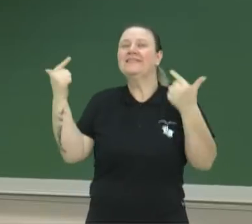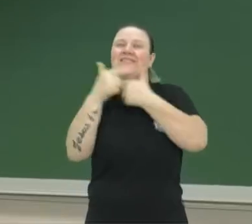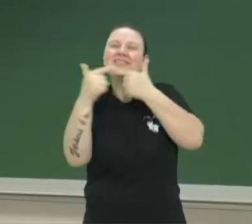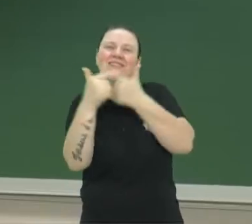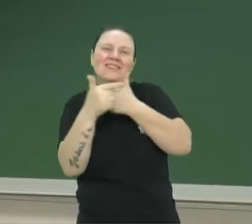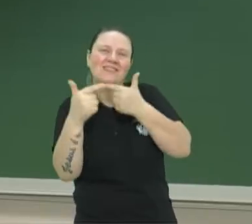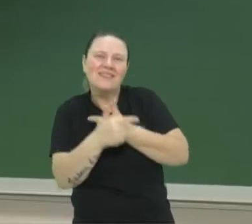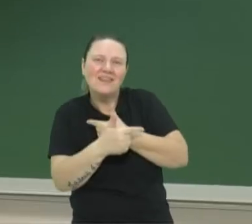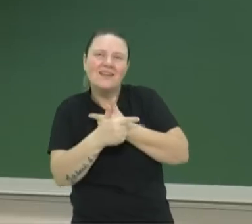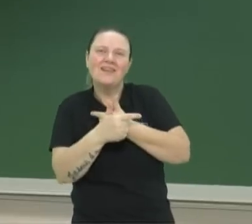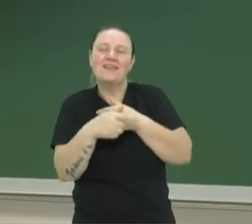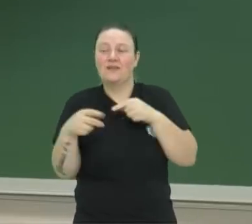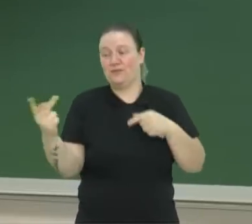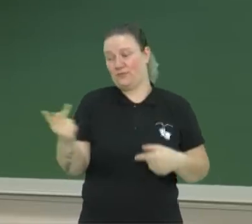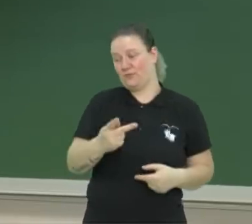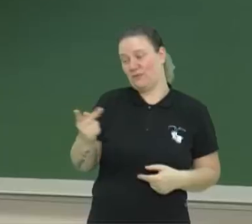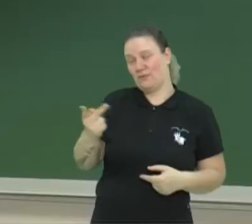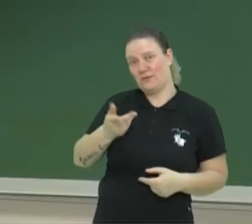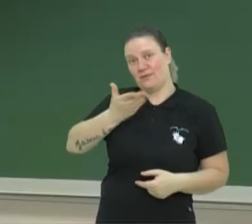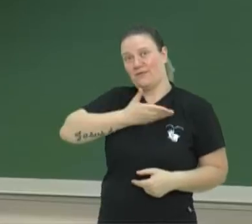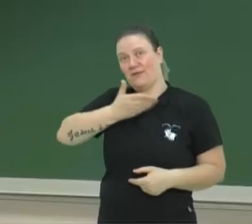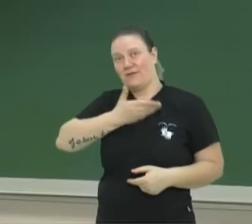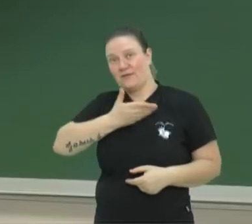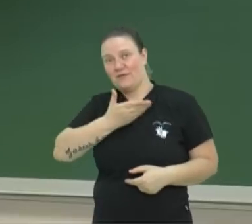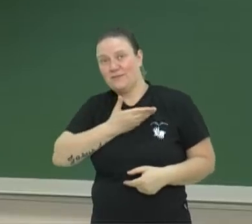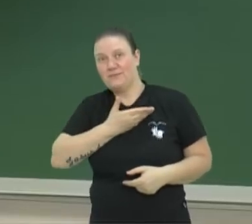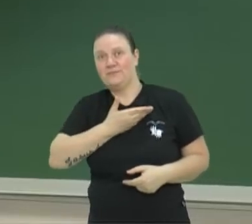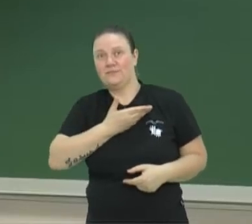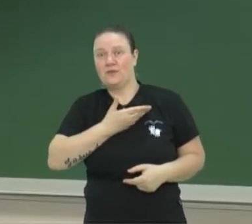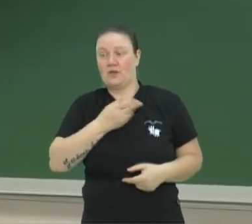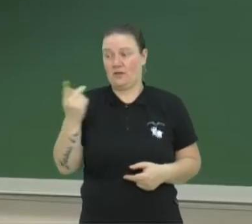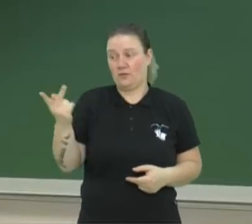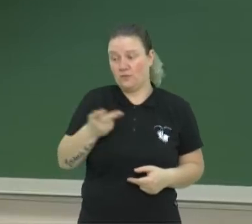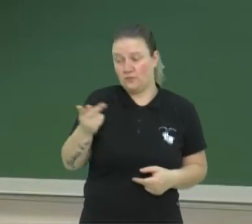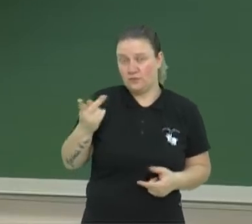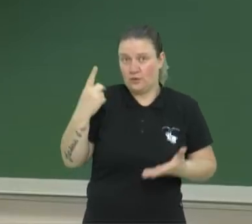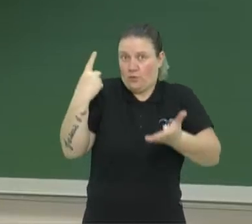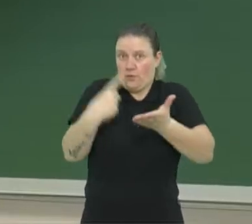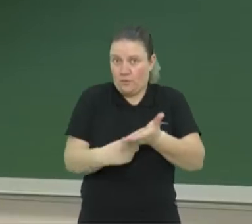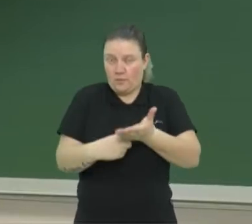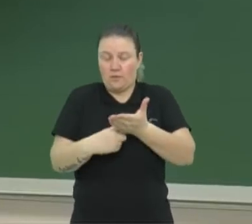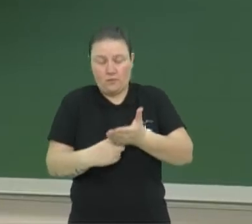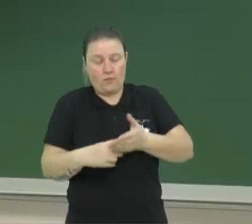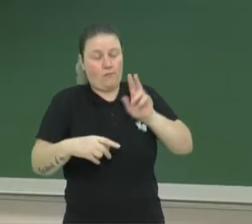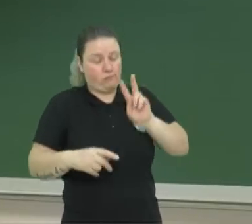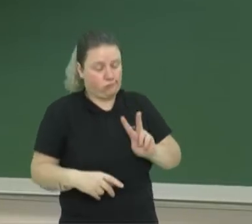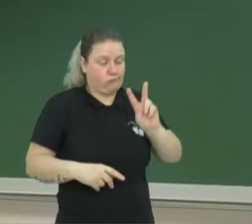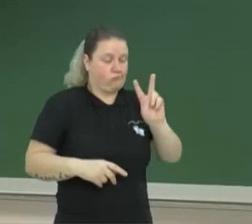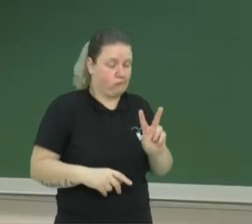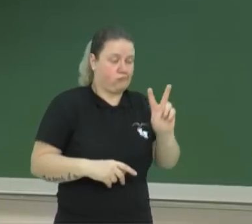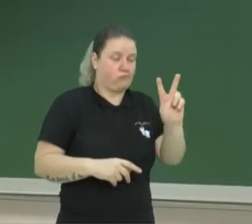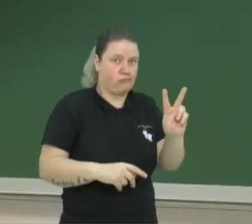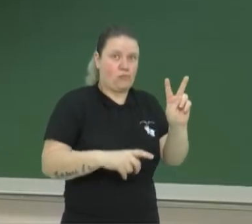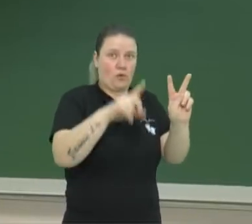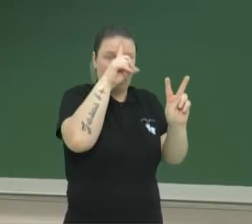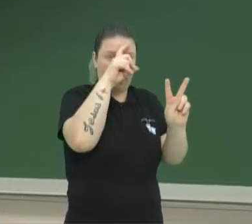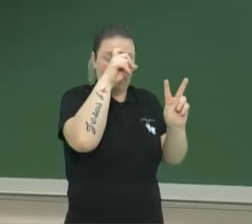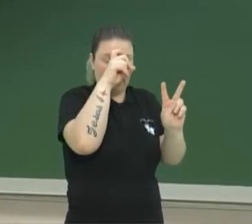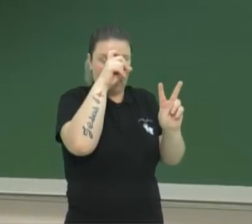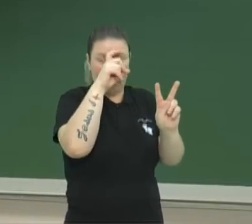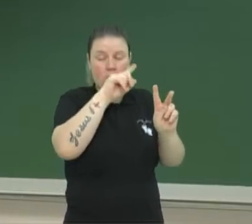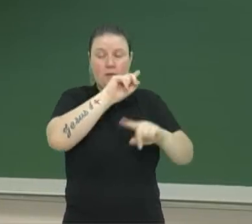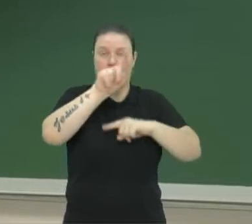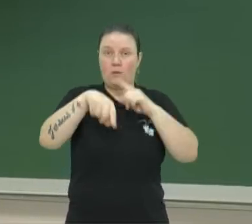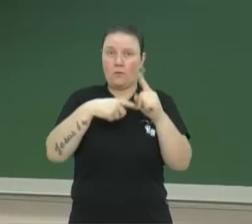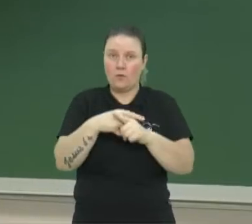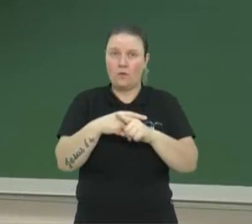engraçado, né, em que os dois amigos ali, compadres, foram até o médico, né, depois de muita